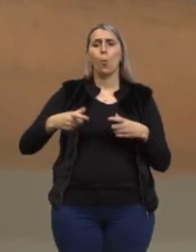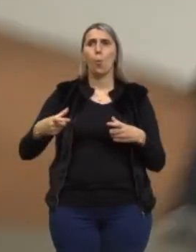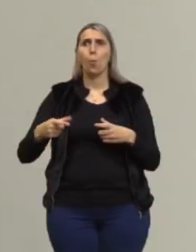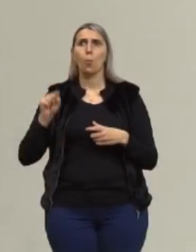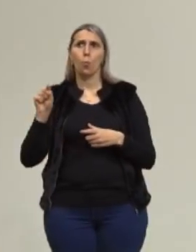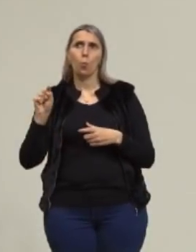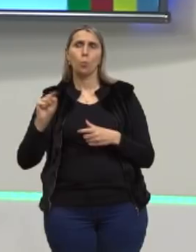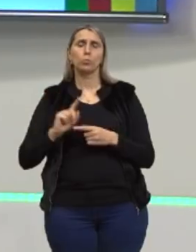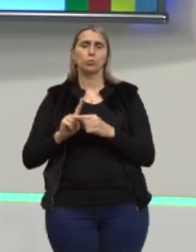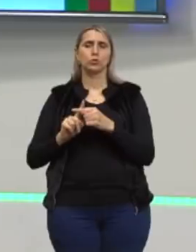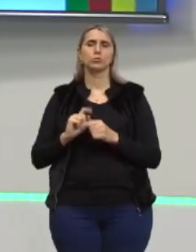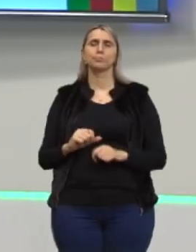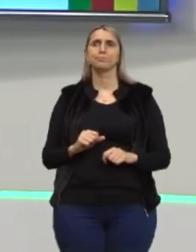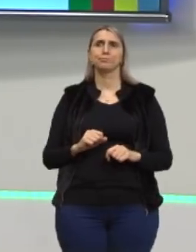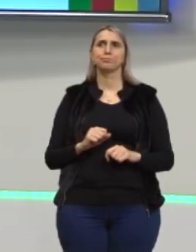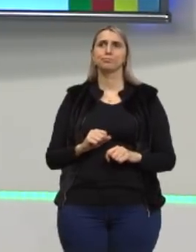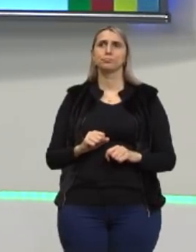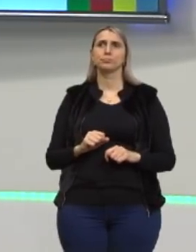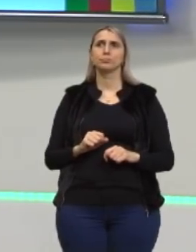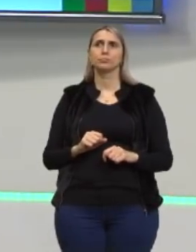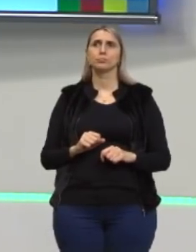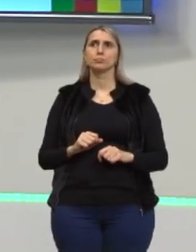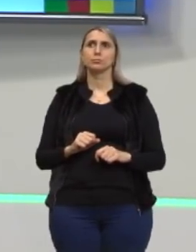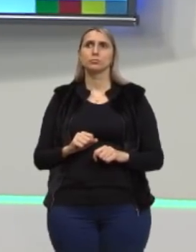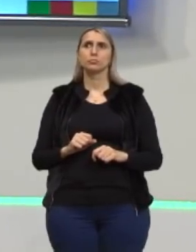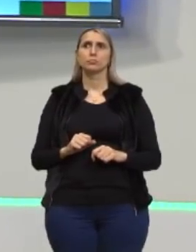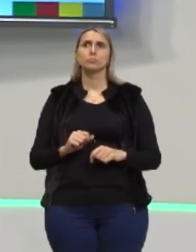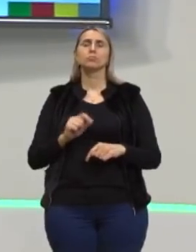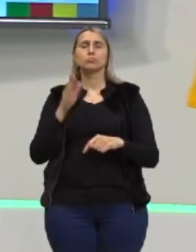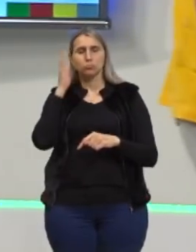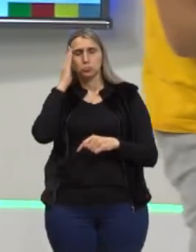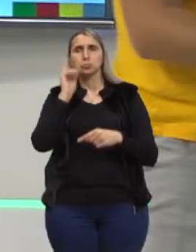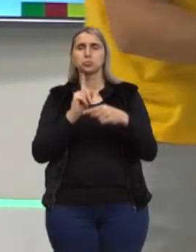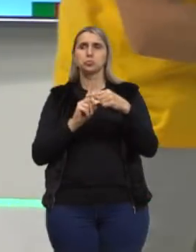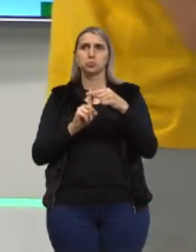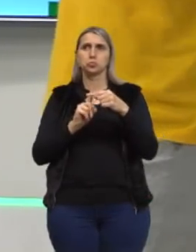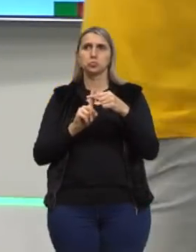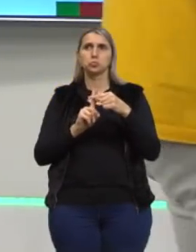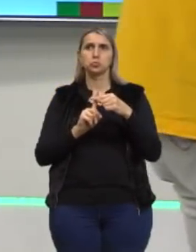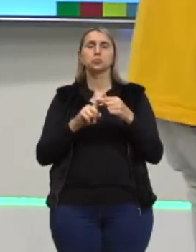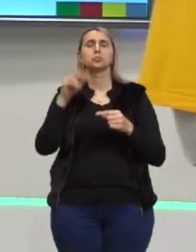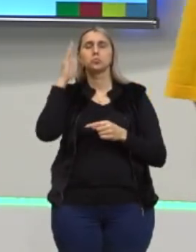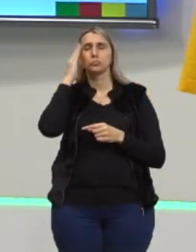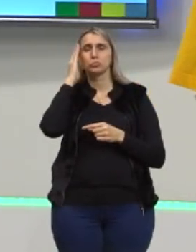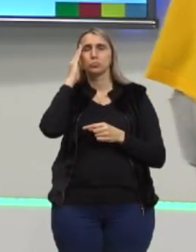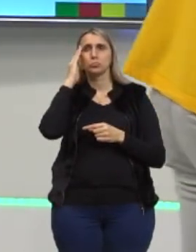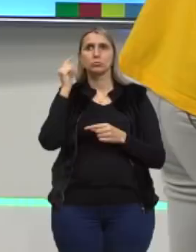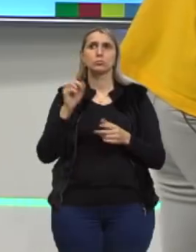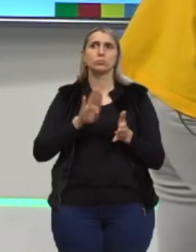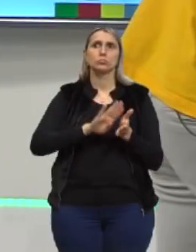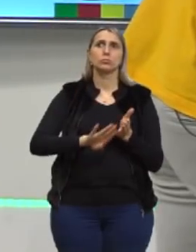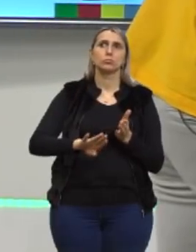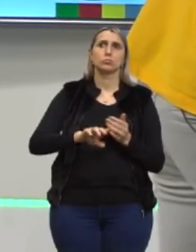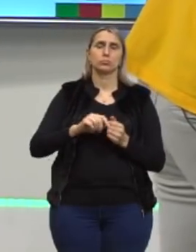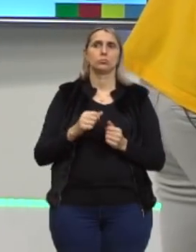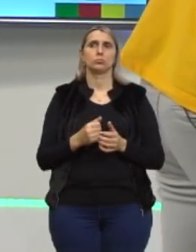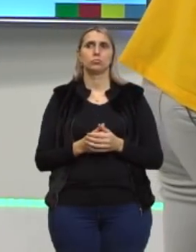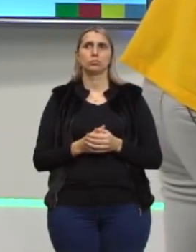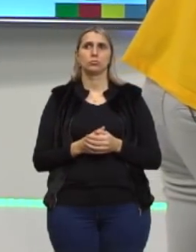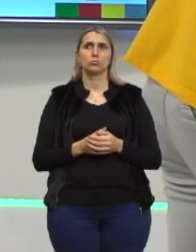esse aqui então a minha entalpia eu já sei que vai dar positiva basta saber eu diminuir um do